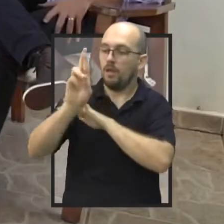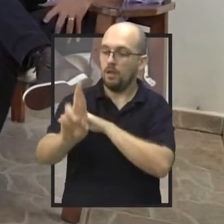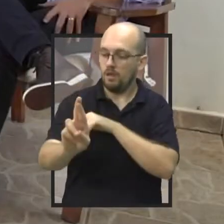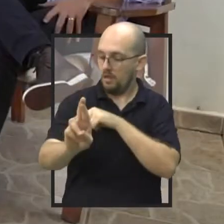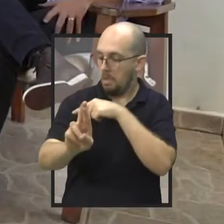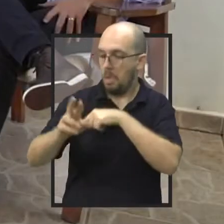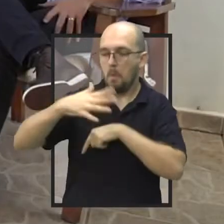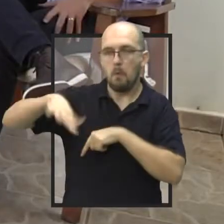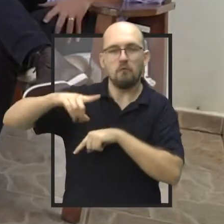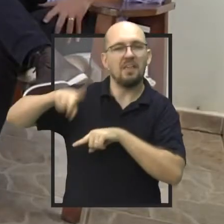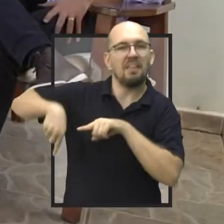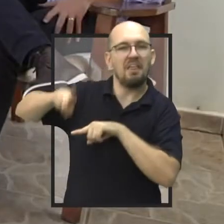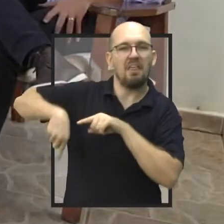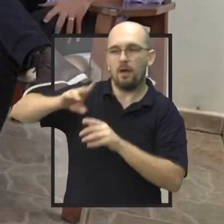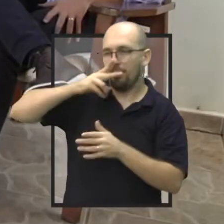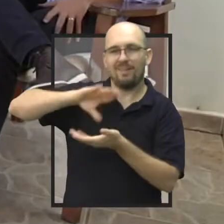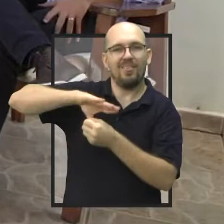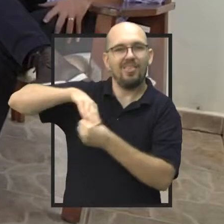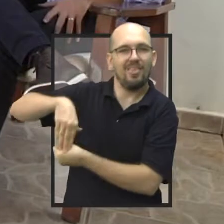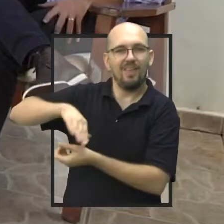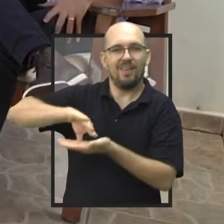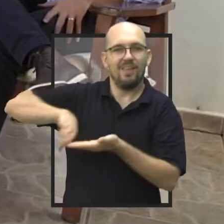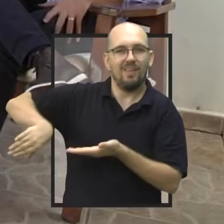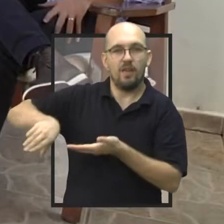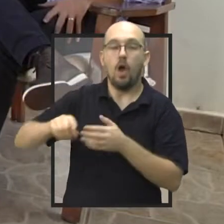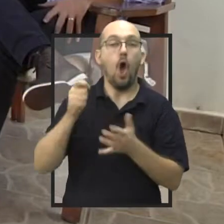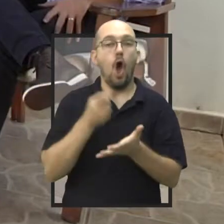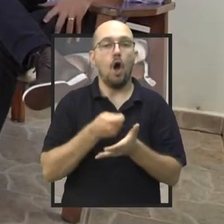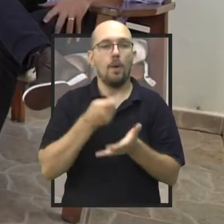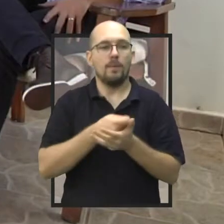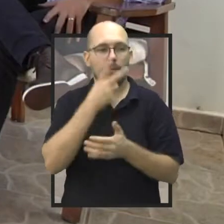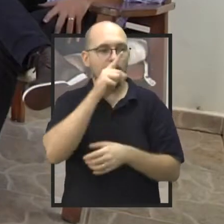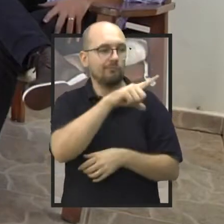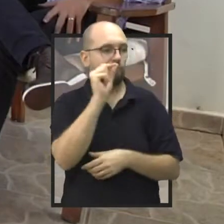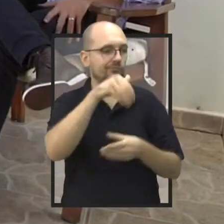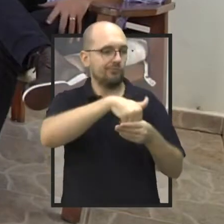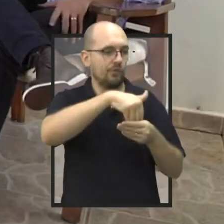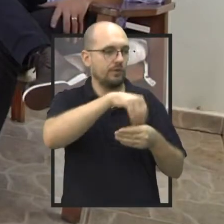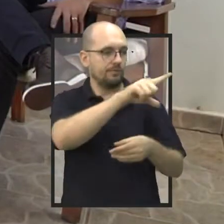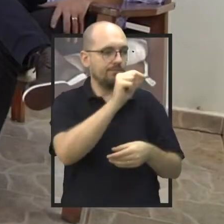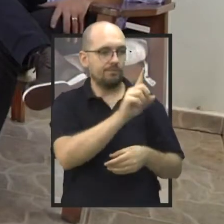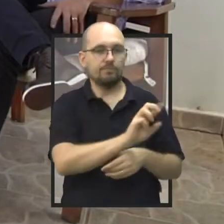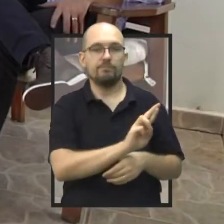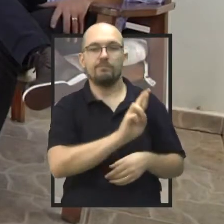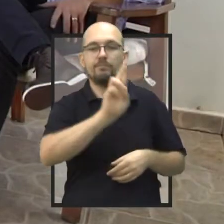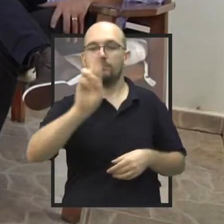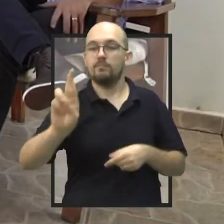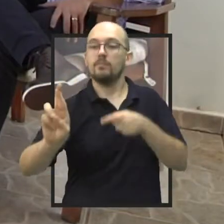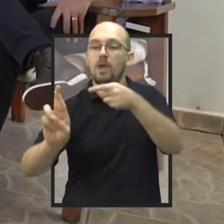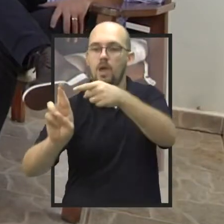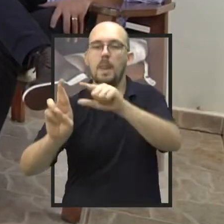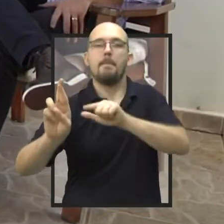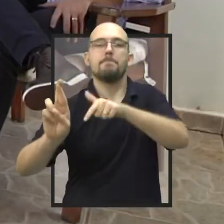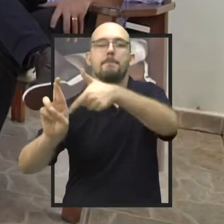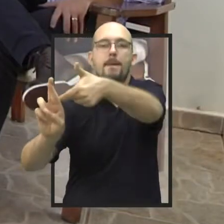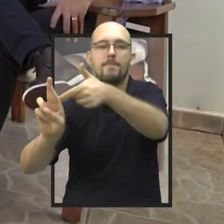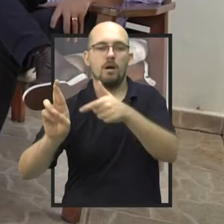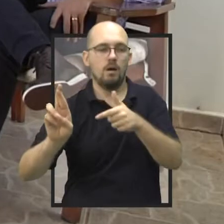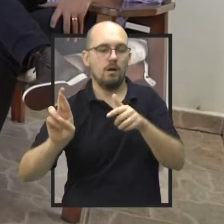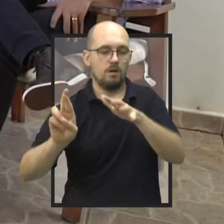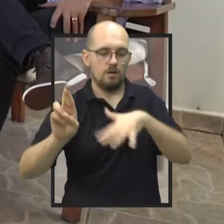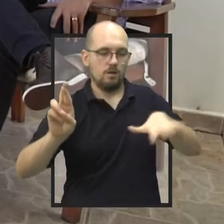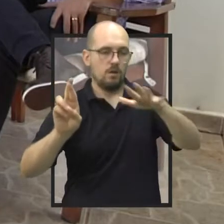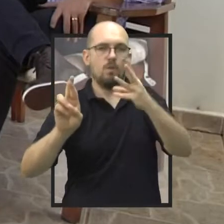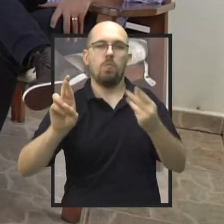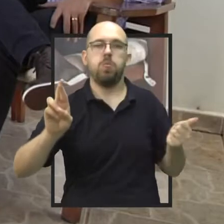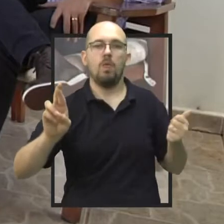executar o seu poder. Ele era obrigado a indicar seu representante para